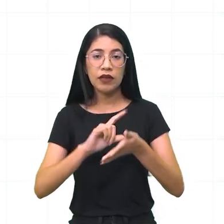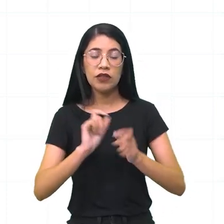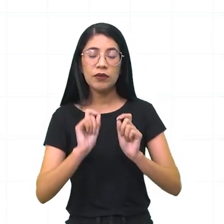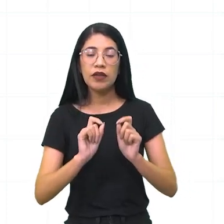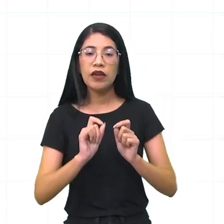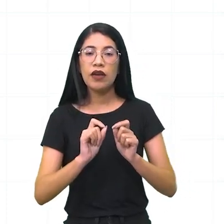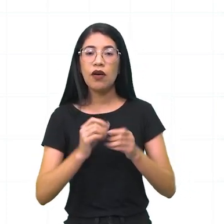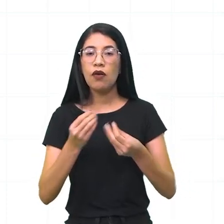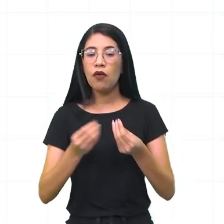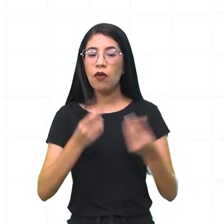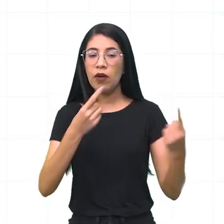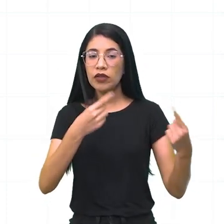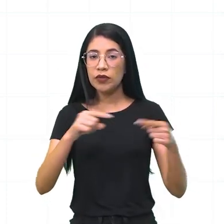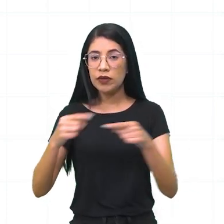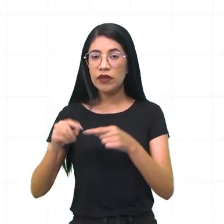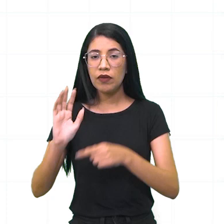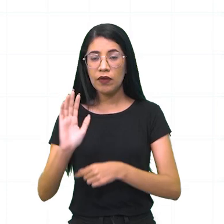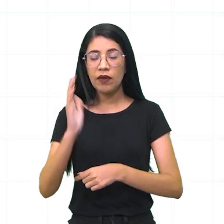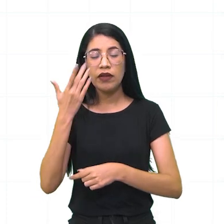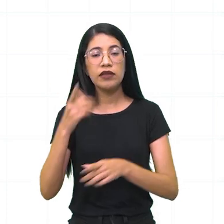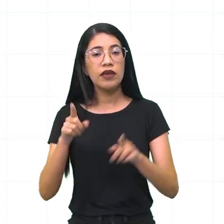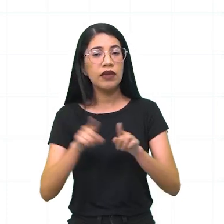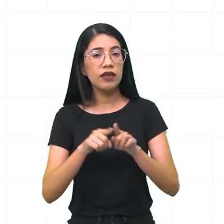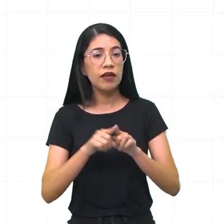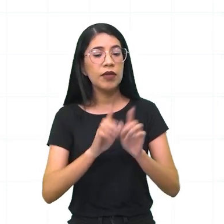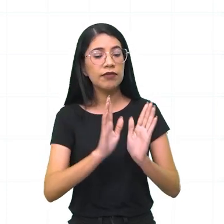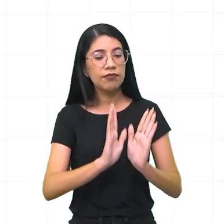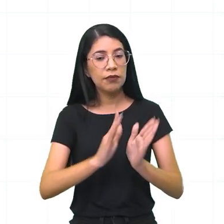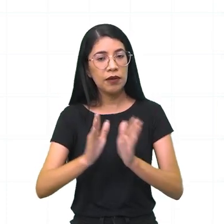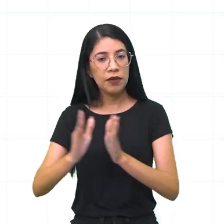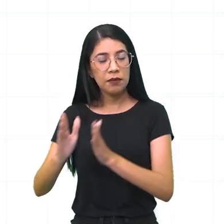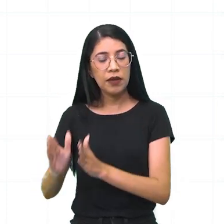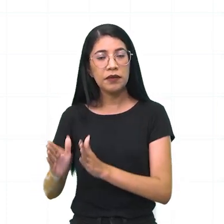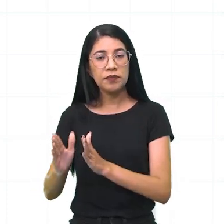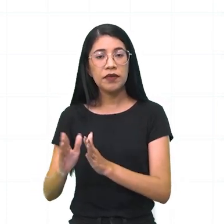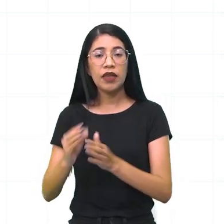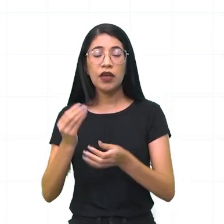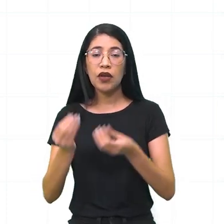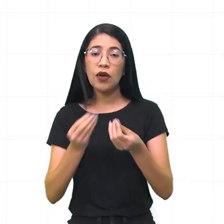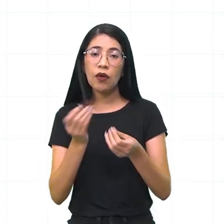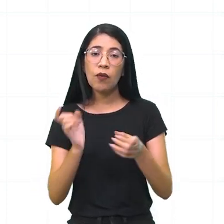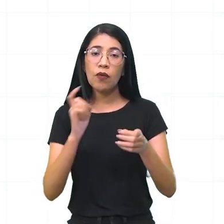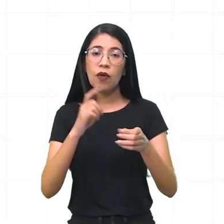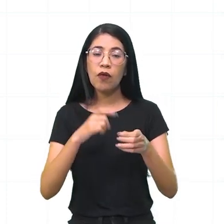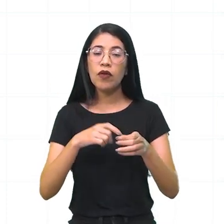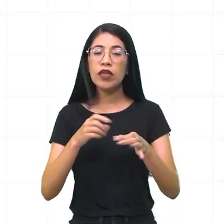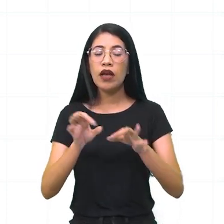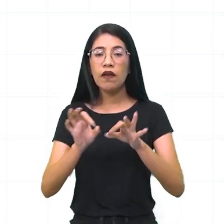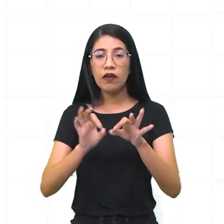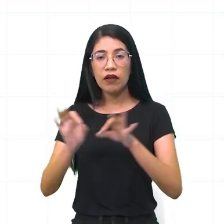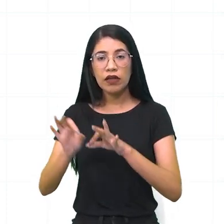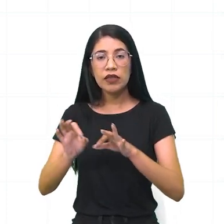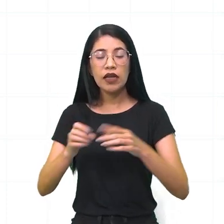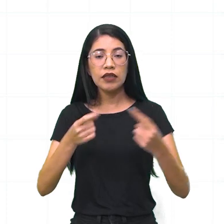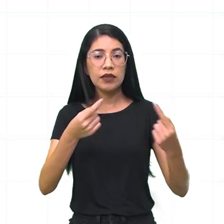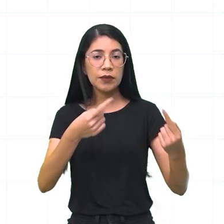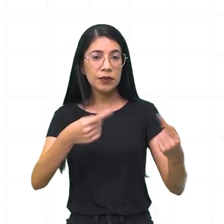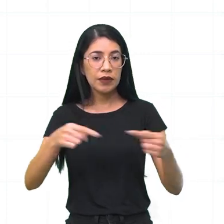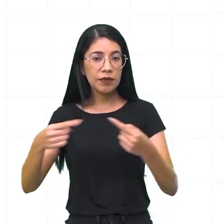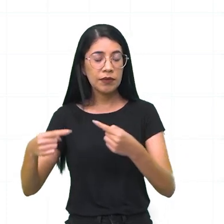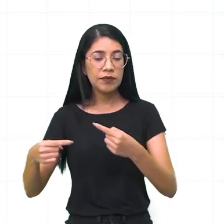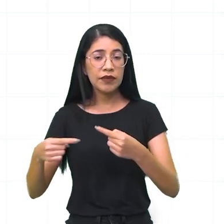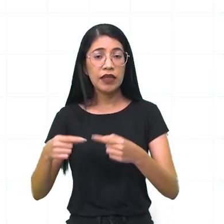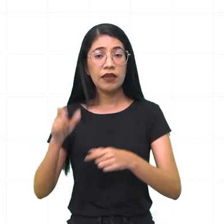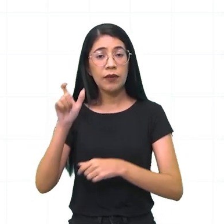conduzir a discussão quanto para restaurar um debate organizado, tá? Então, ele